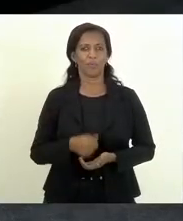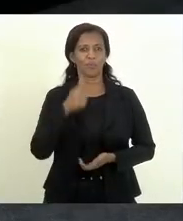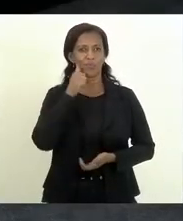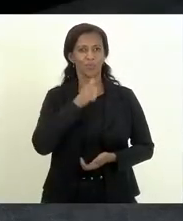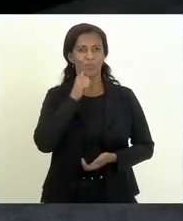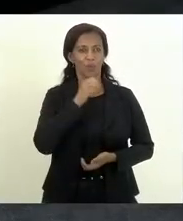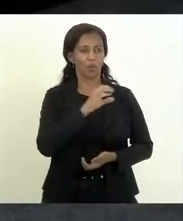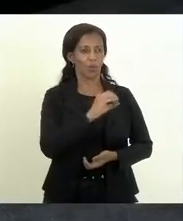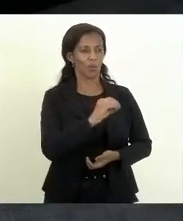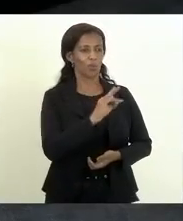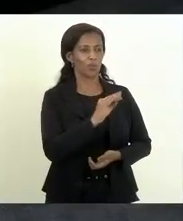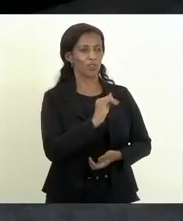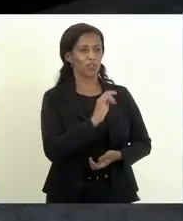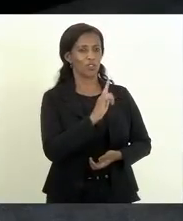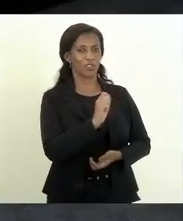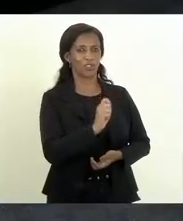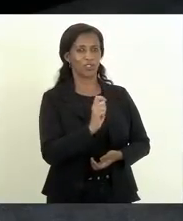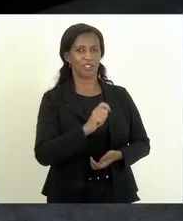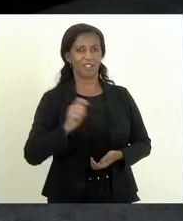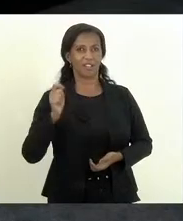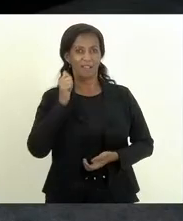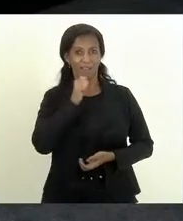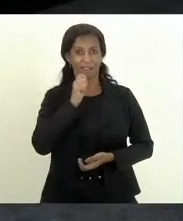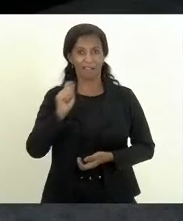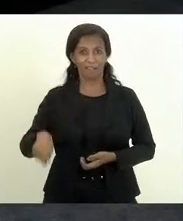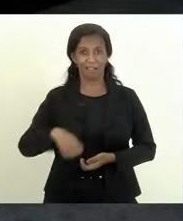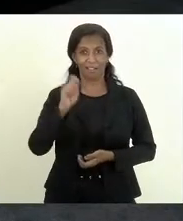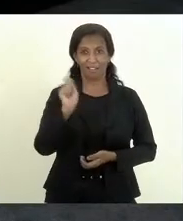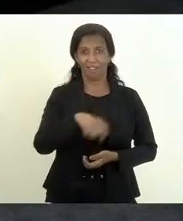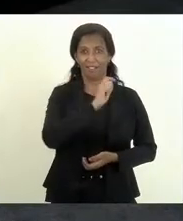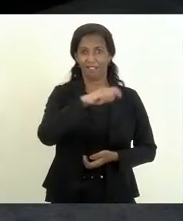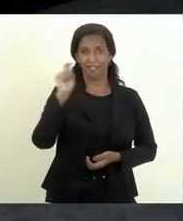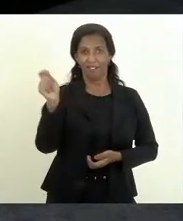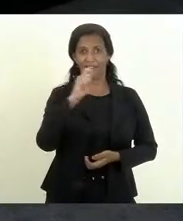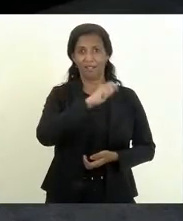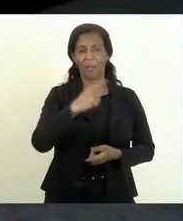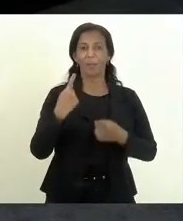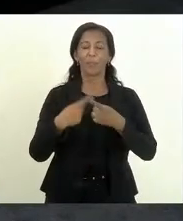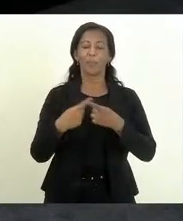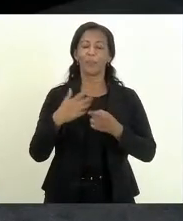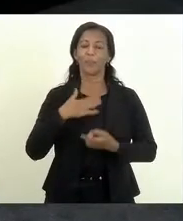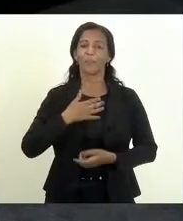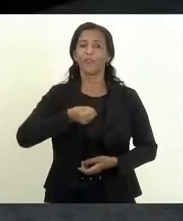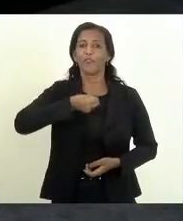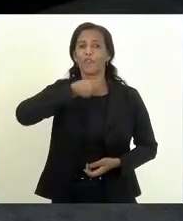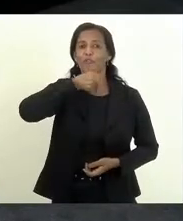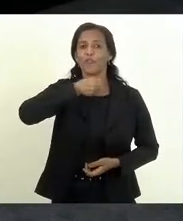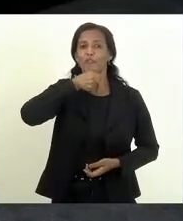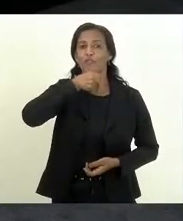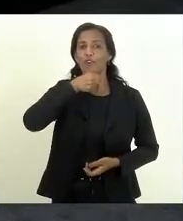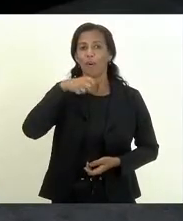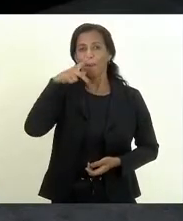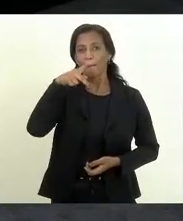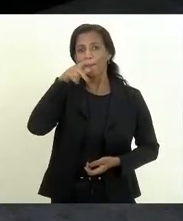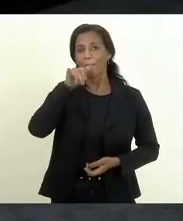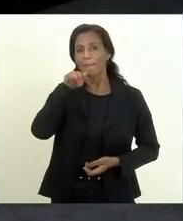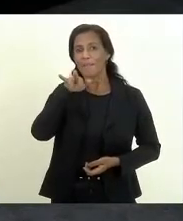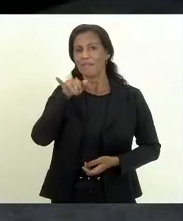rezadeira Otília. E quero dizer isso por quê? Porque minha avó Pinheira, que está no